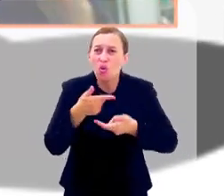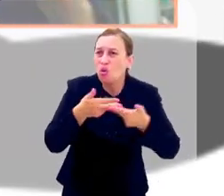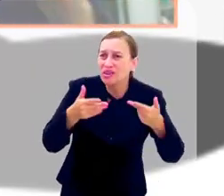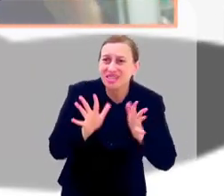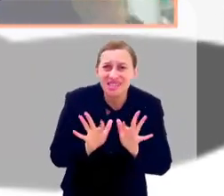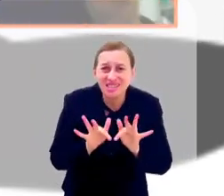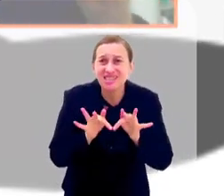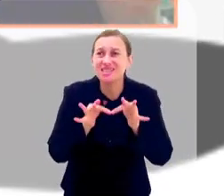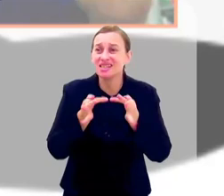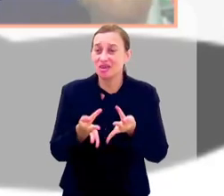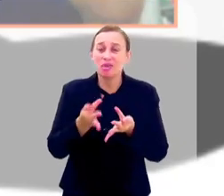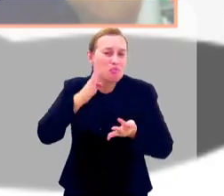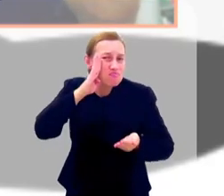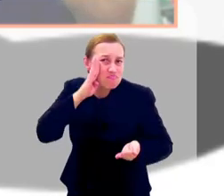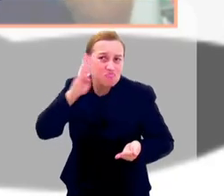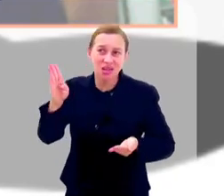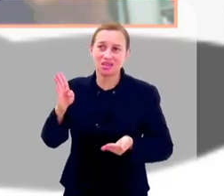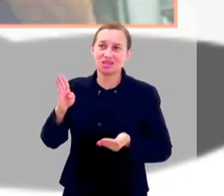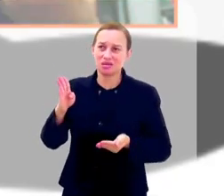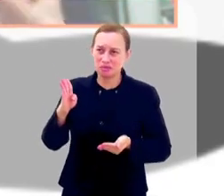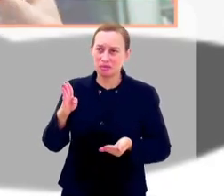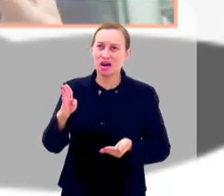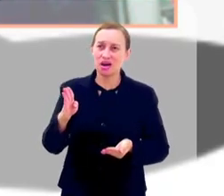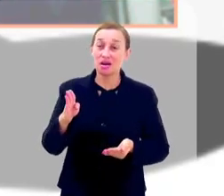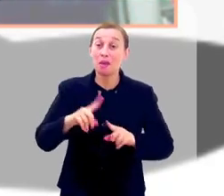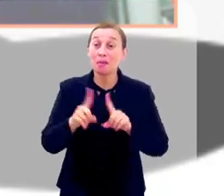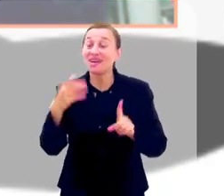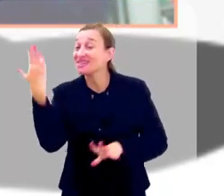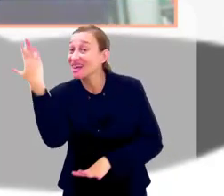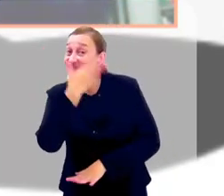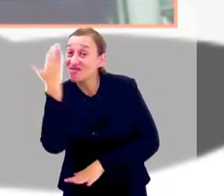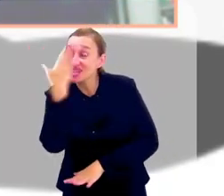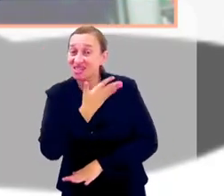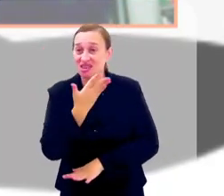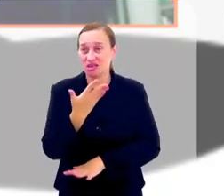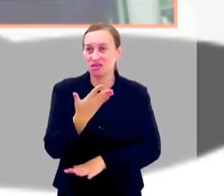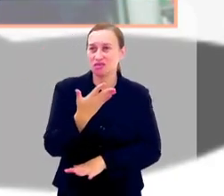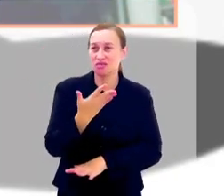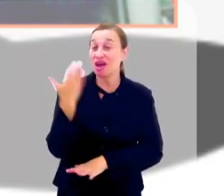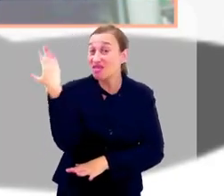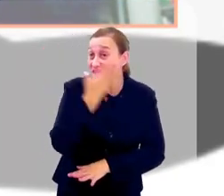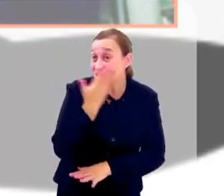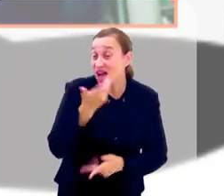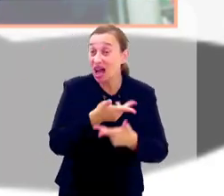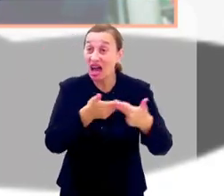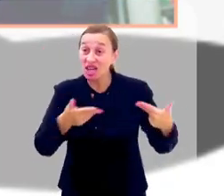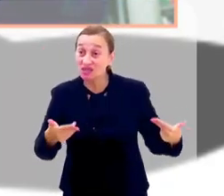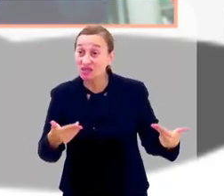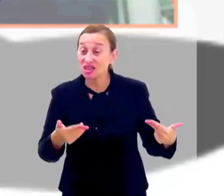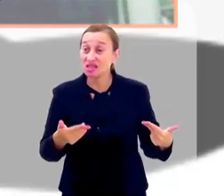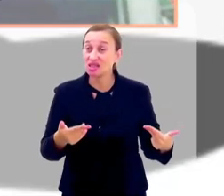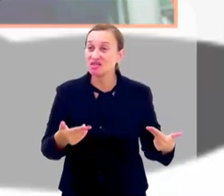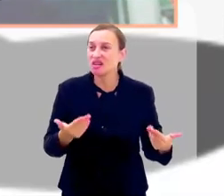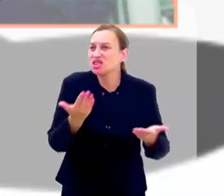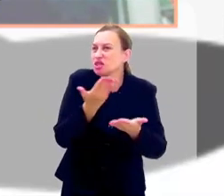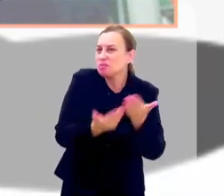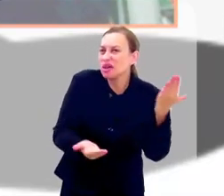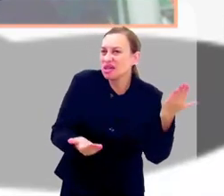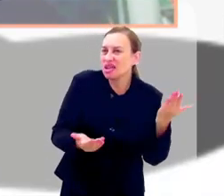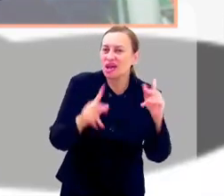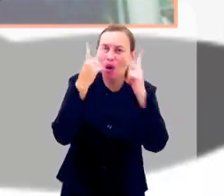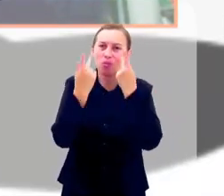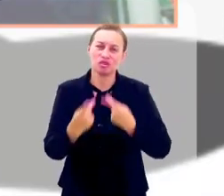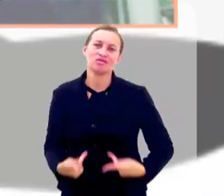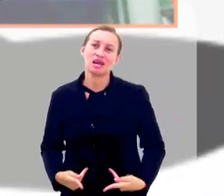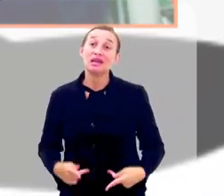coisas essenciais, são fundamentais, mas são invisíveis. E a invisibilidade muitas das vezes faz a